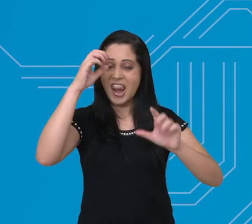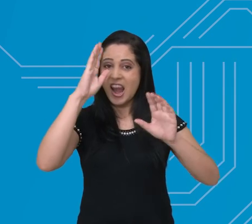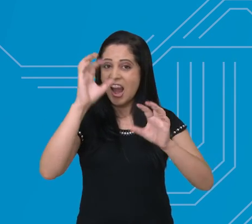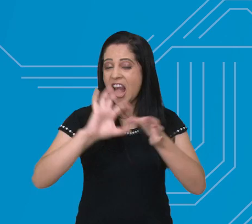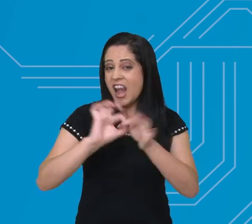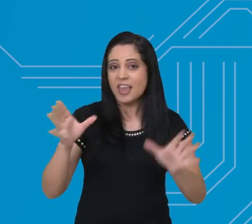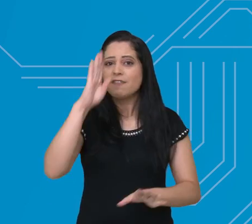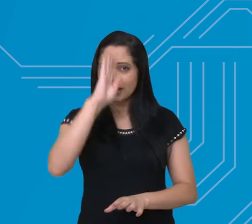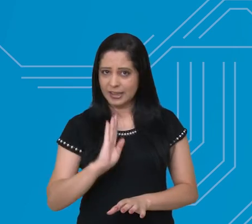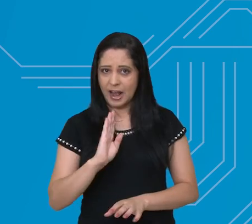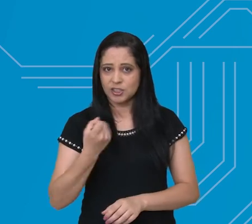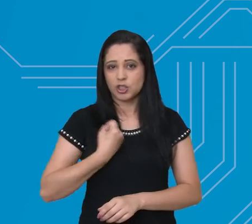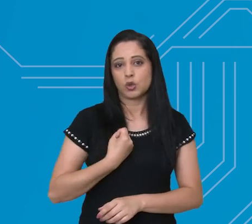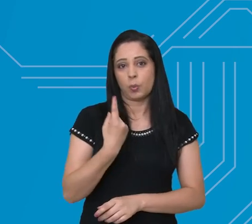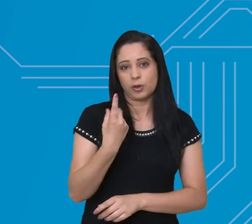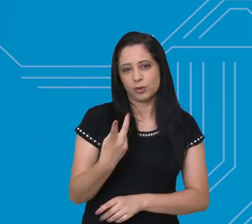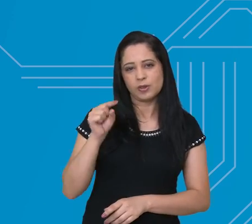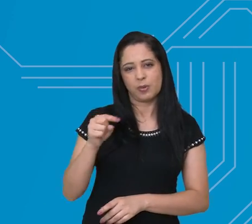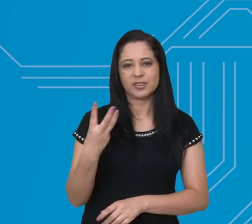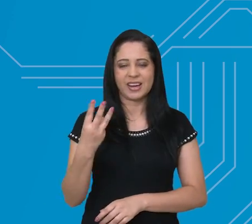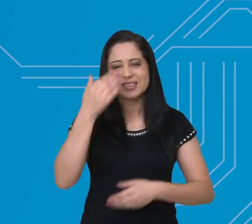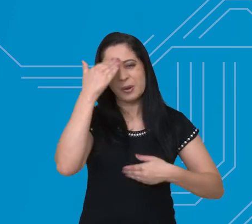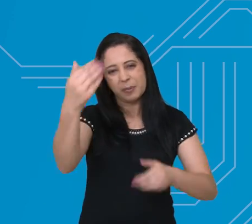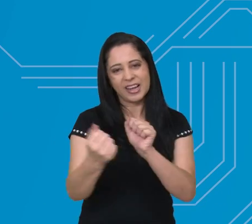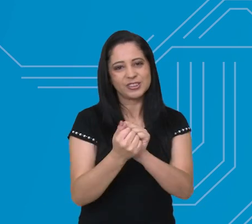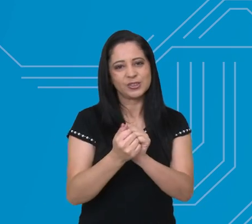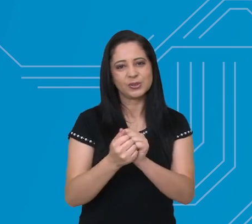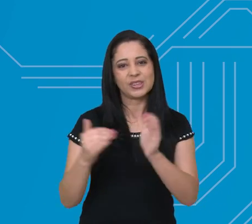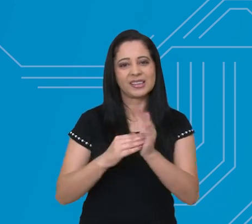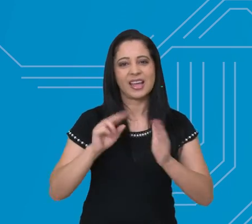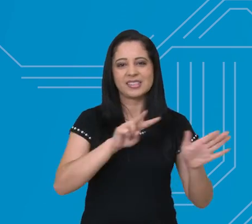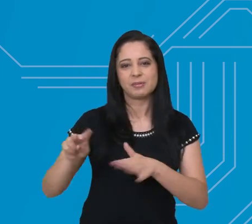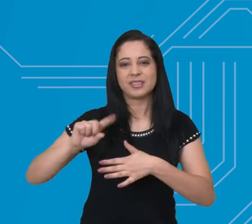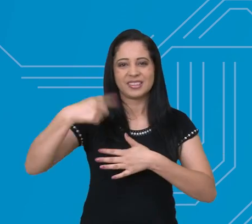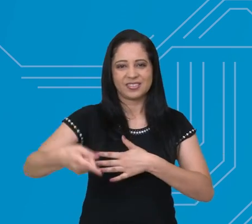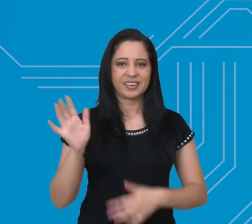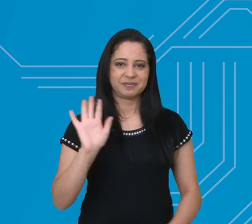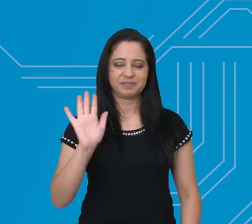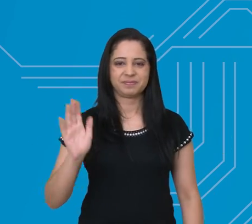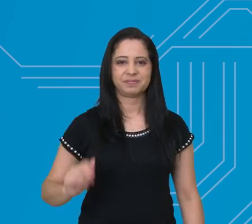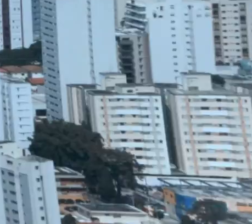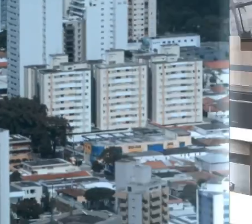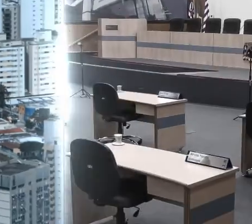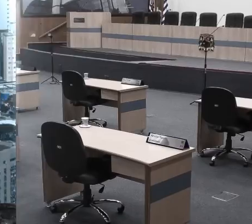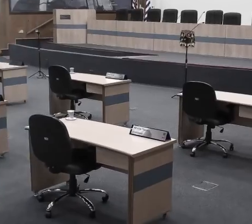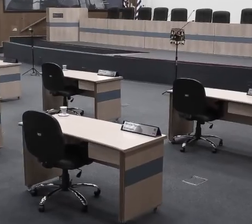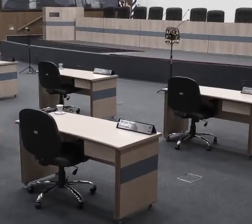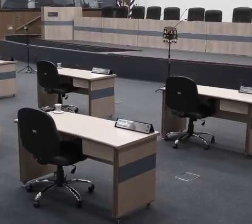aberta, em canal 12.3. Muito obrigado pela companhia e até a semana que vem.